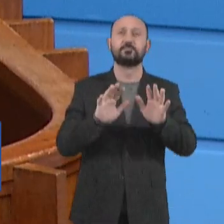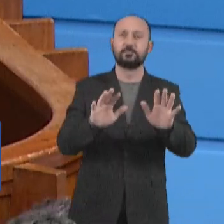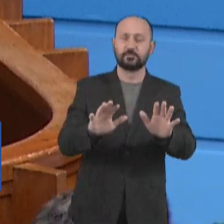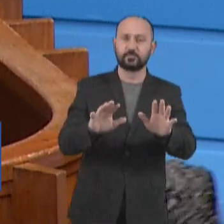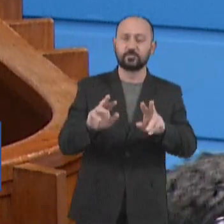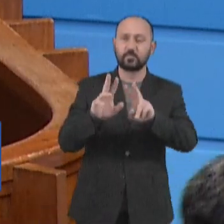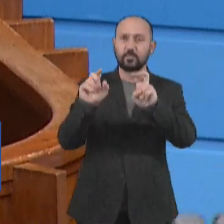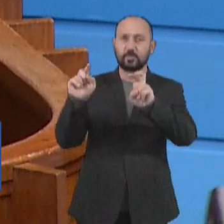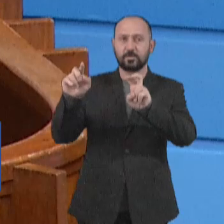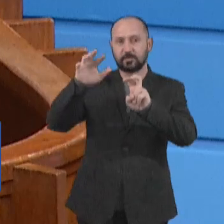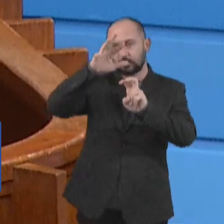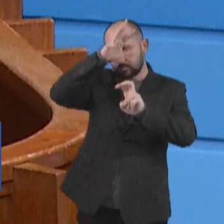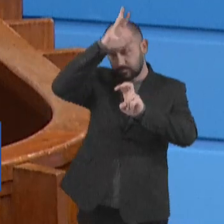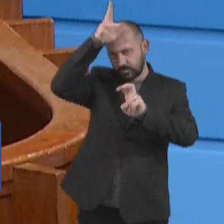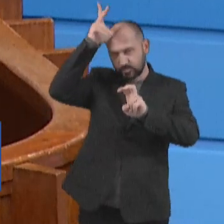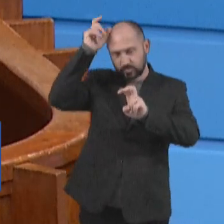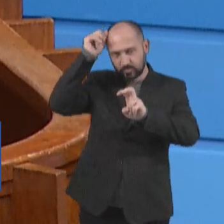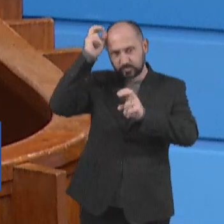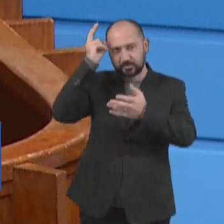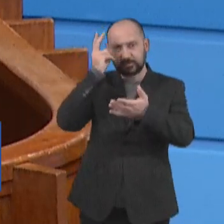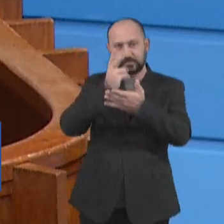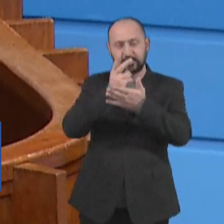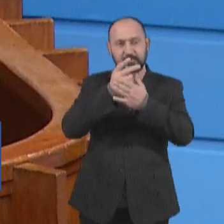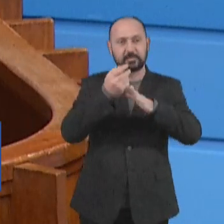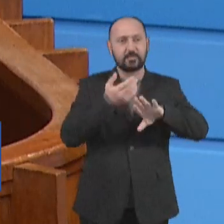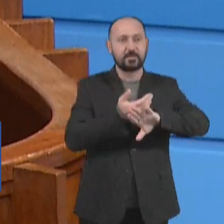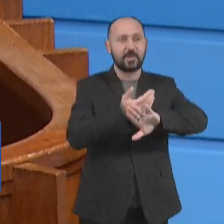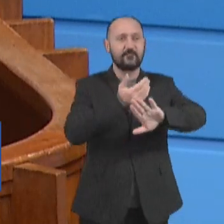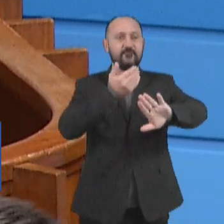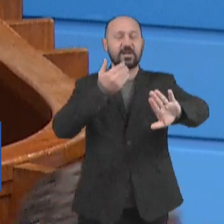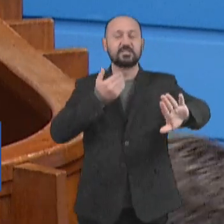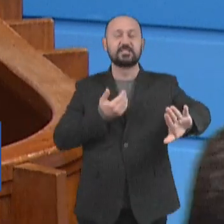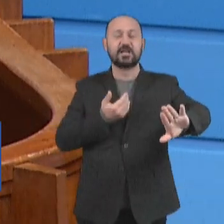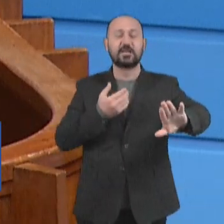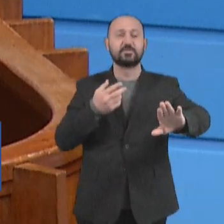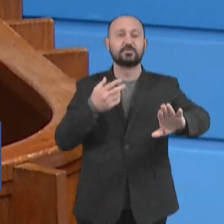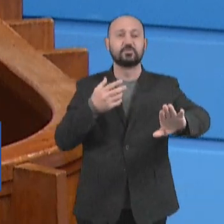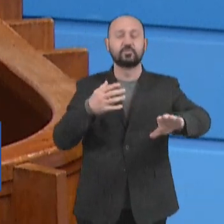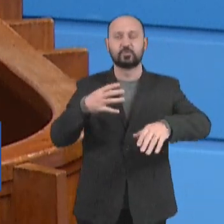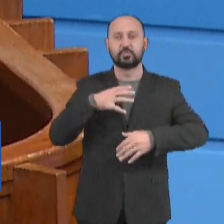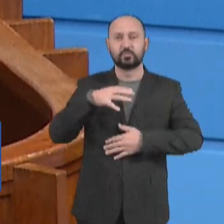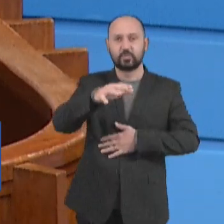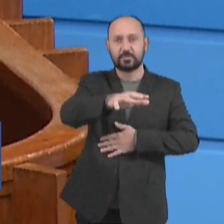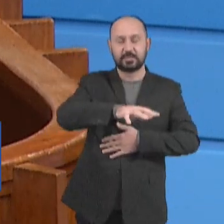Mato Grosso sempre estava afastado dos grandes centros, não é?